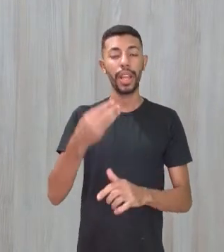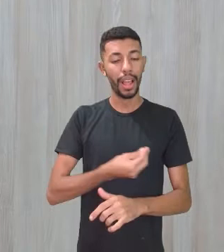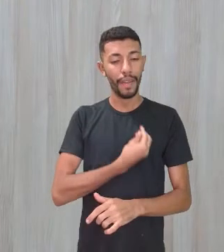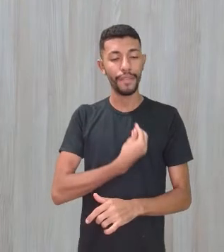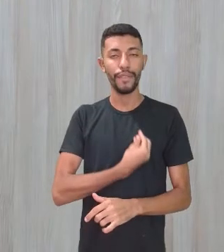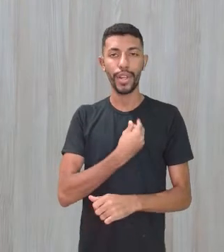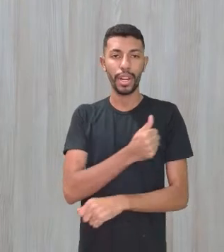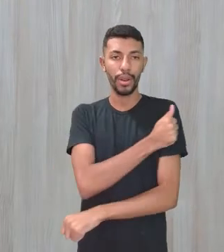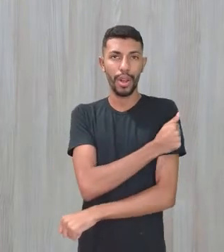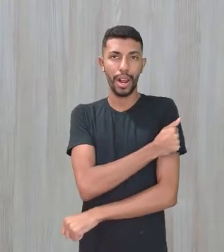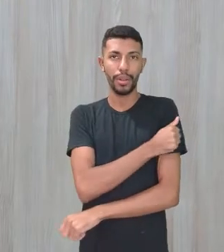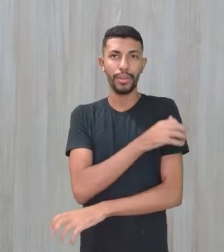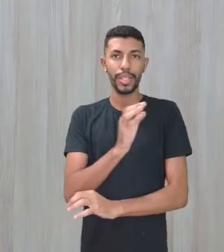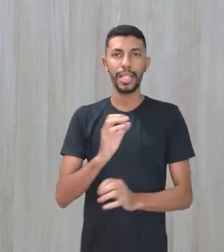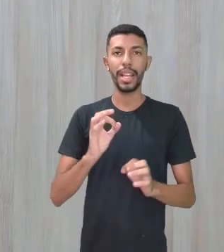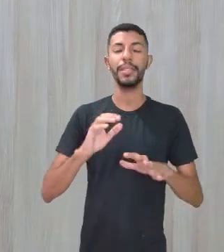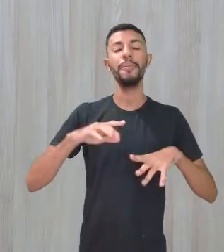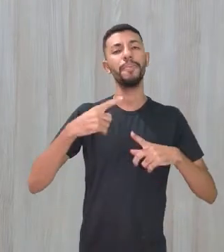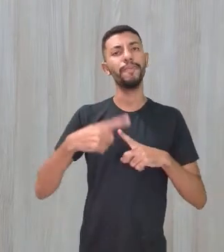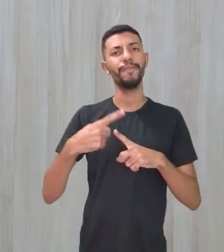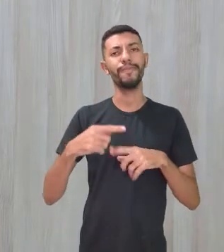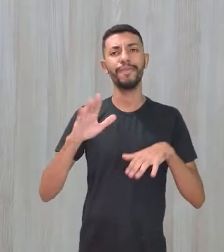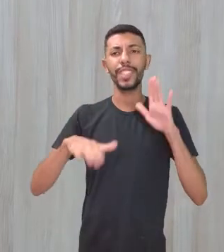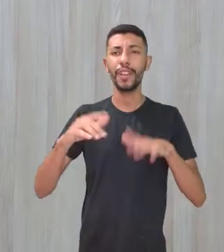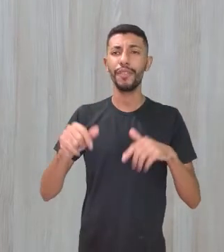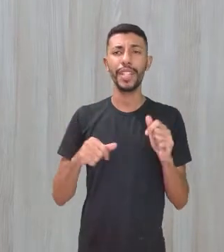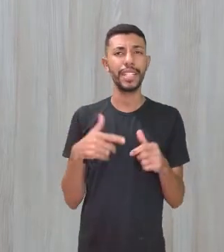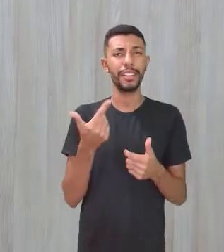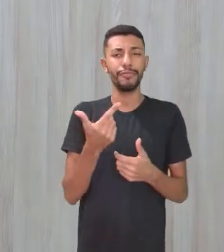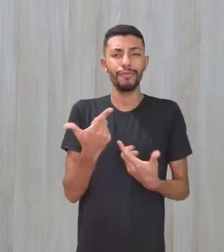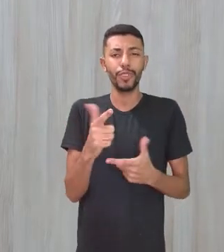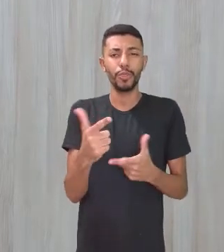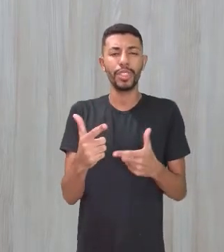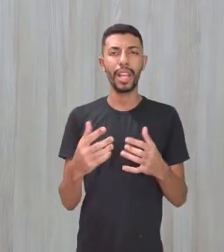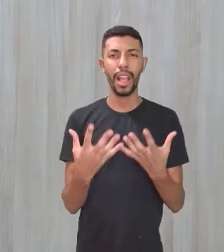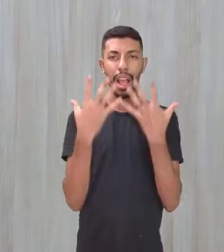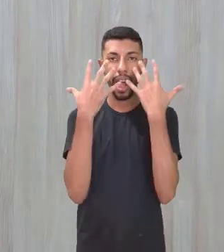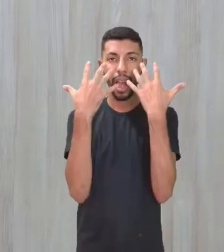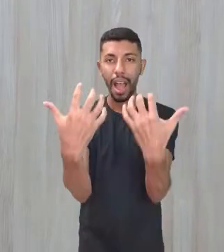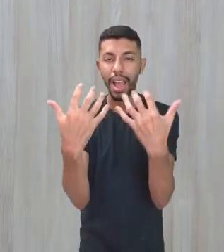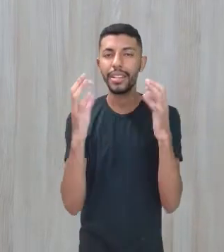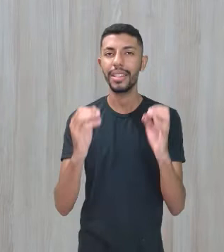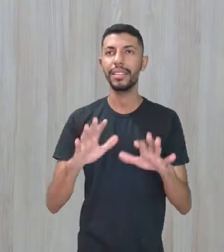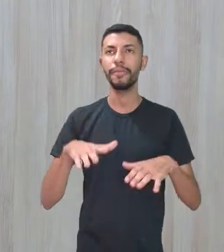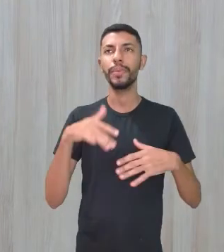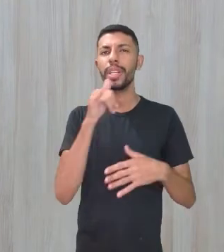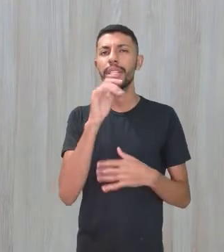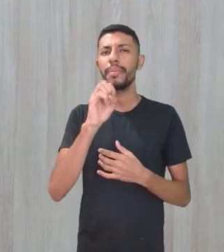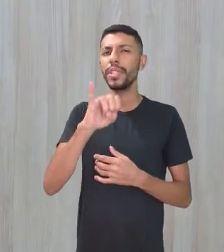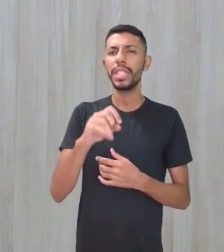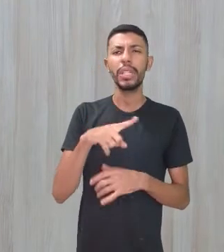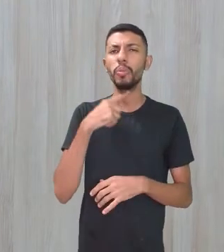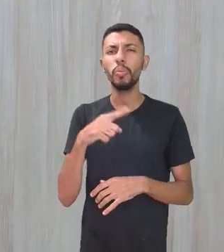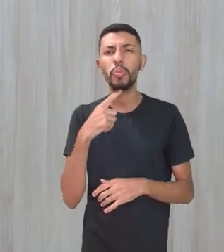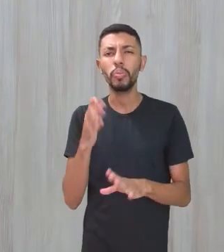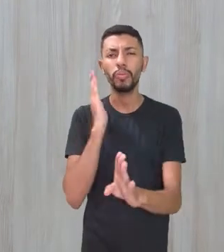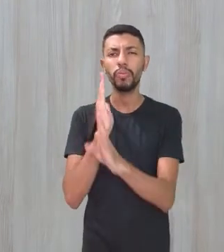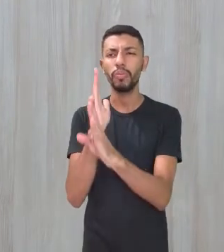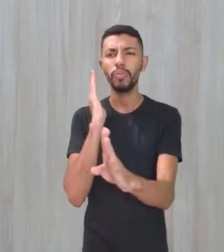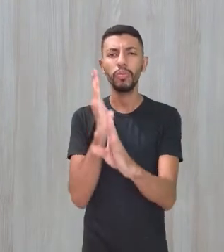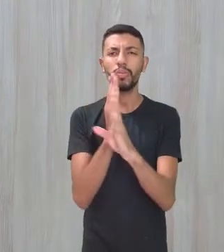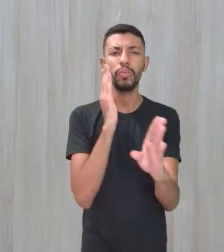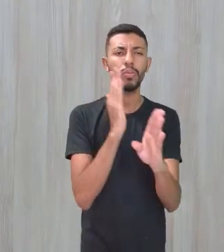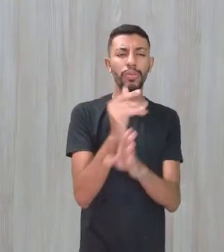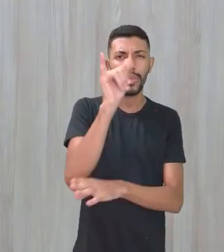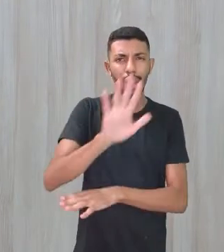estudante, porque senão ele não vai se sentir atraído. Se ele não consegue identificar